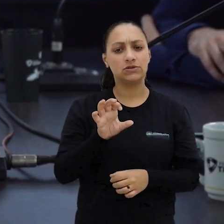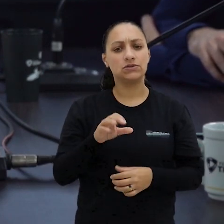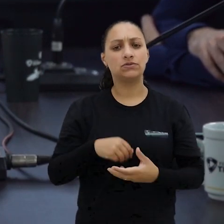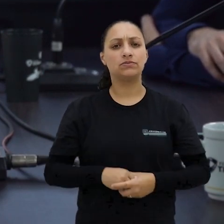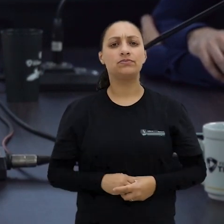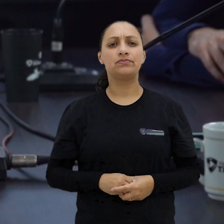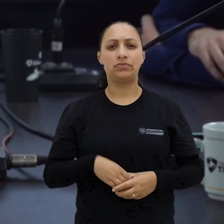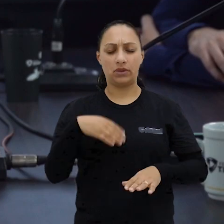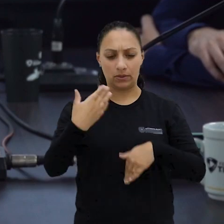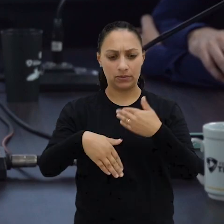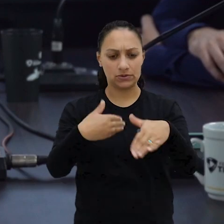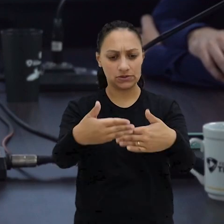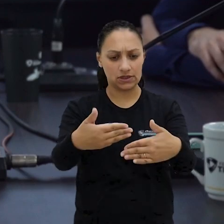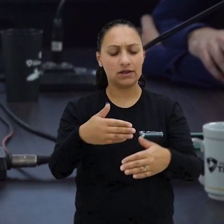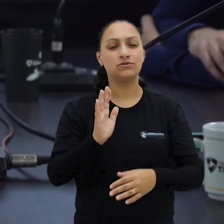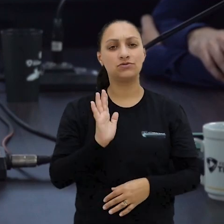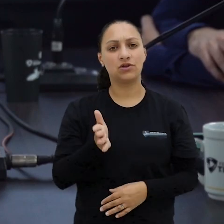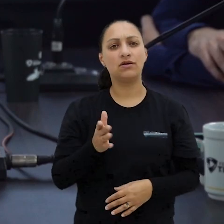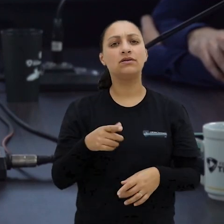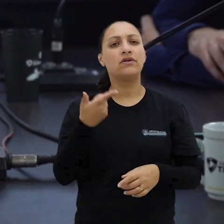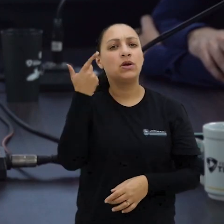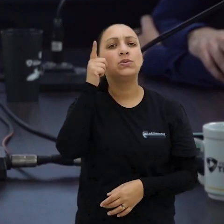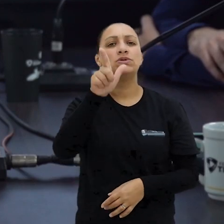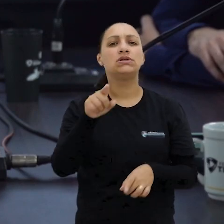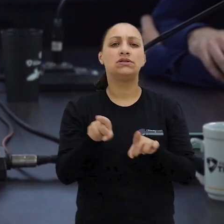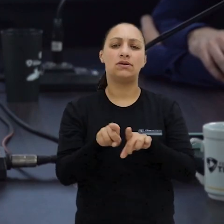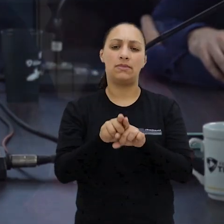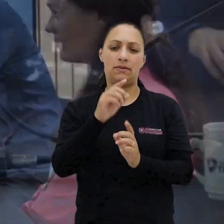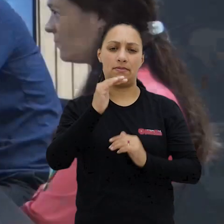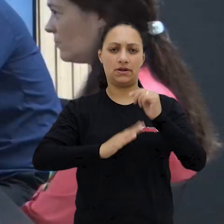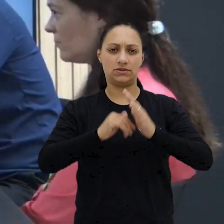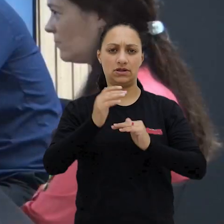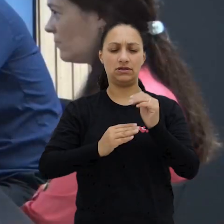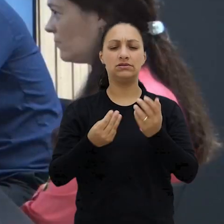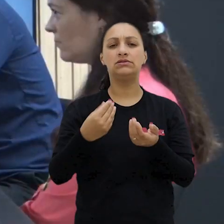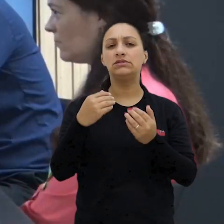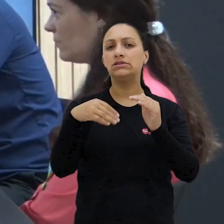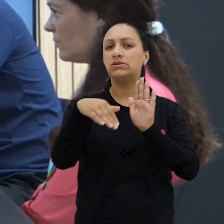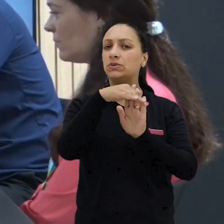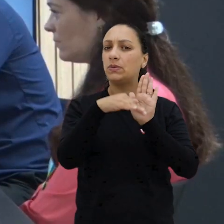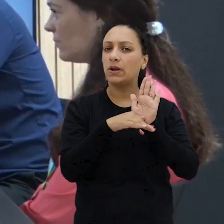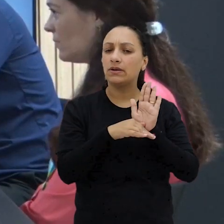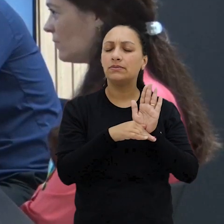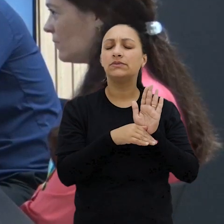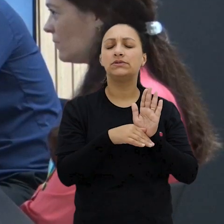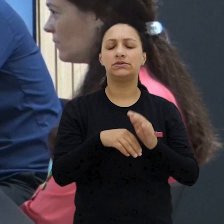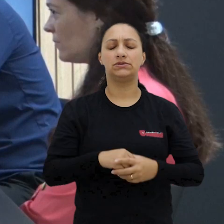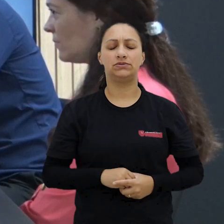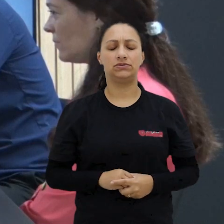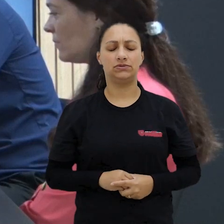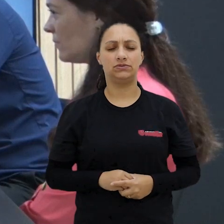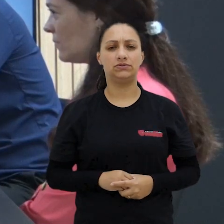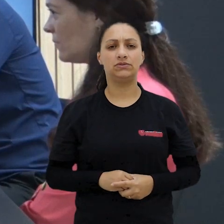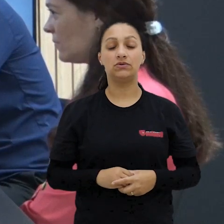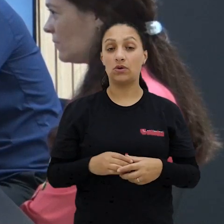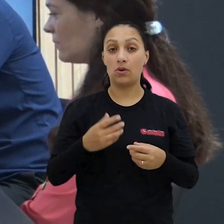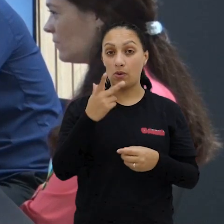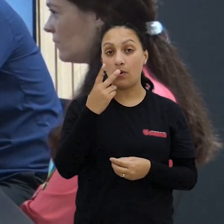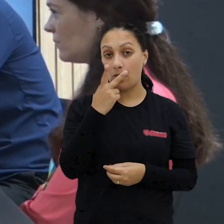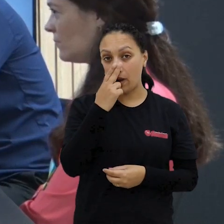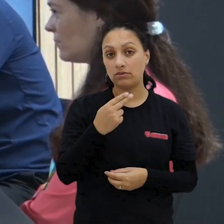pelo processo, já se consolidou, mas que vai conseguir implementar dentro desses programas, com, né, essa via de mão